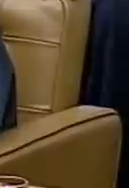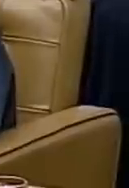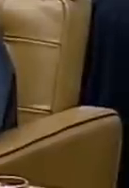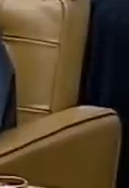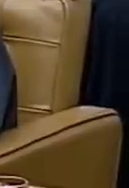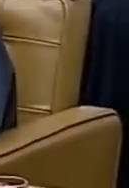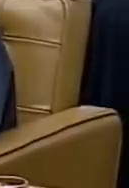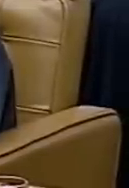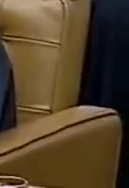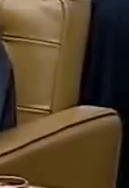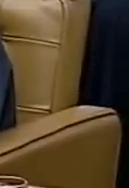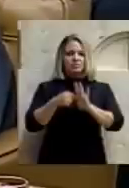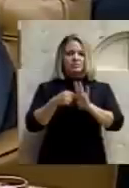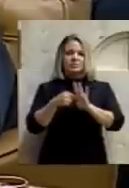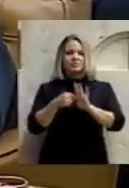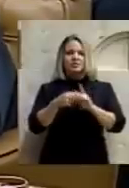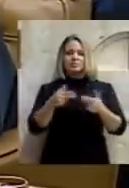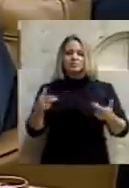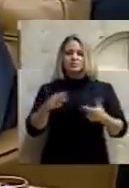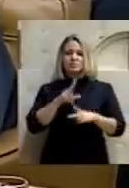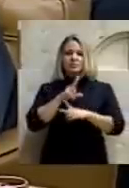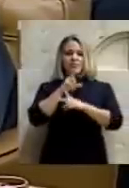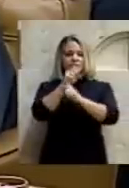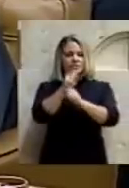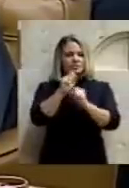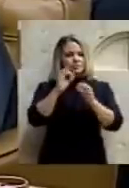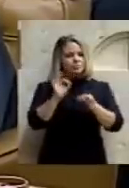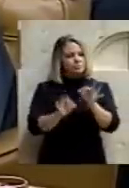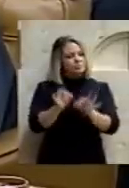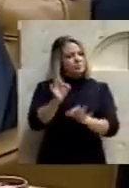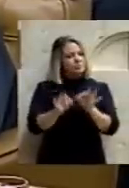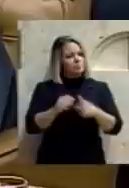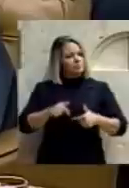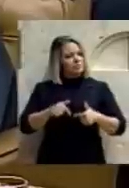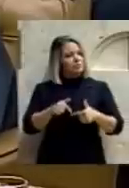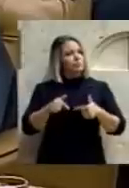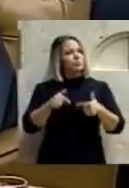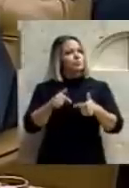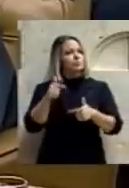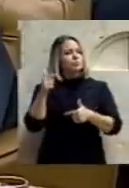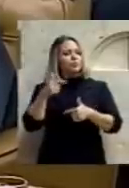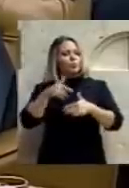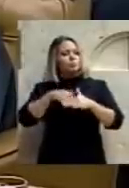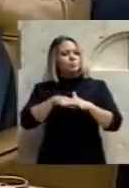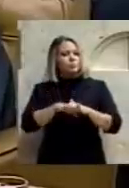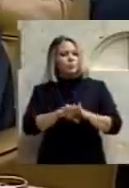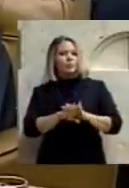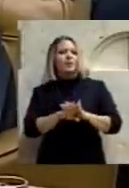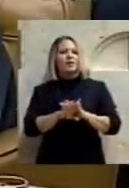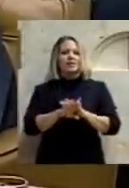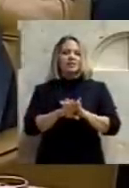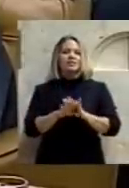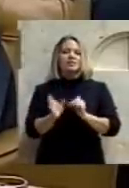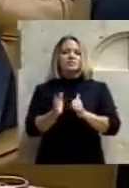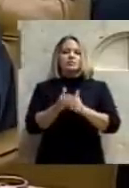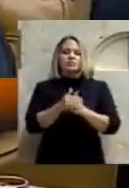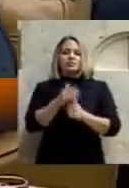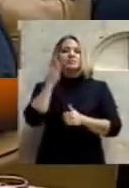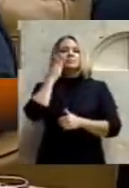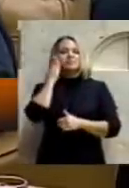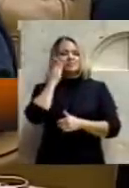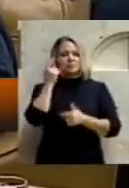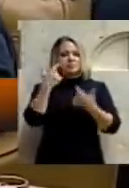são a expressão das forças sociais, que lutam na penumbra para obter o princípio mais favorável aos seus